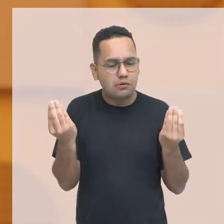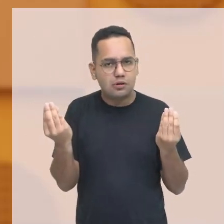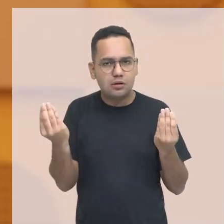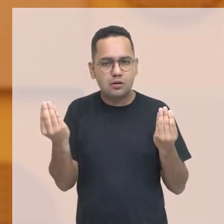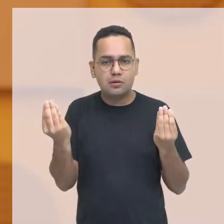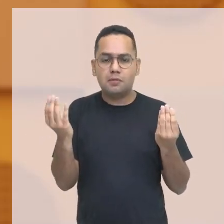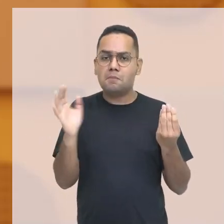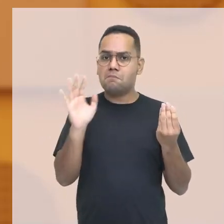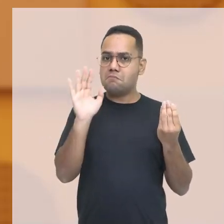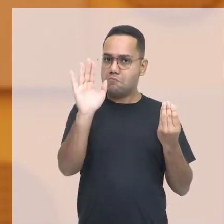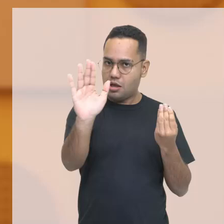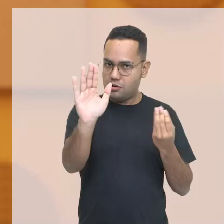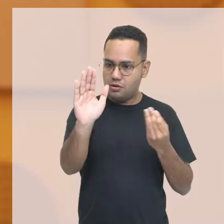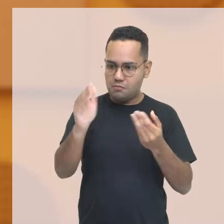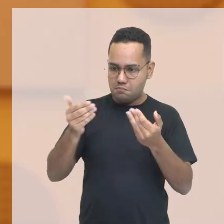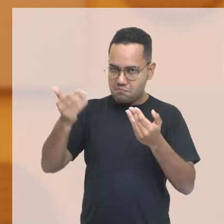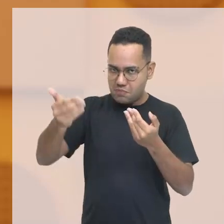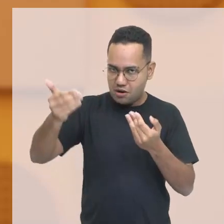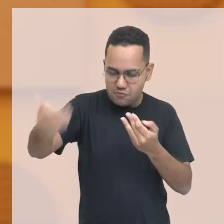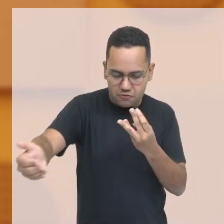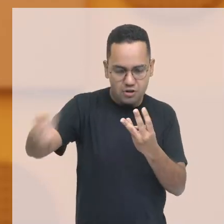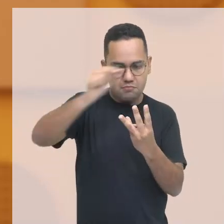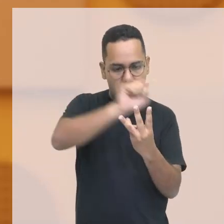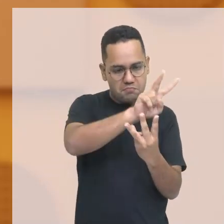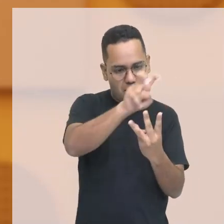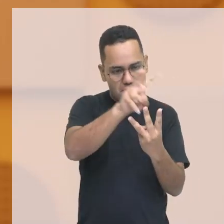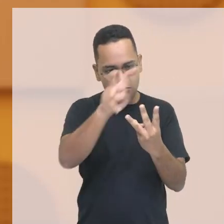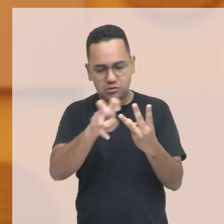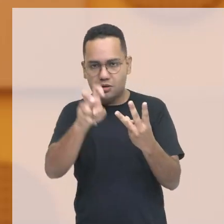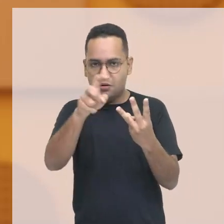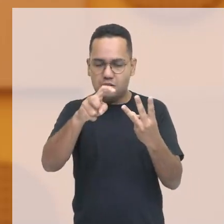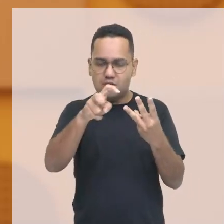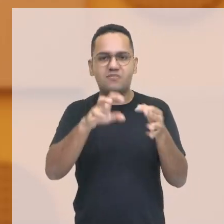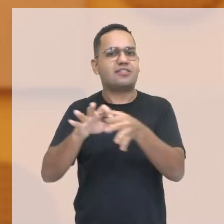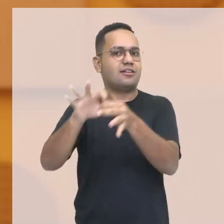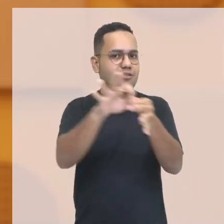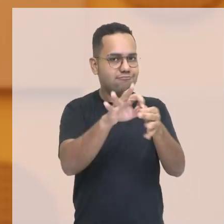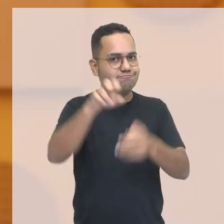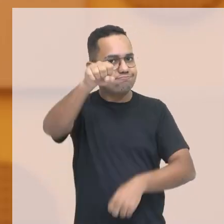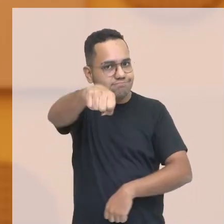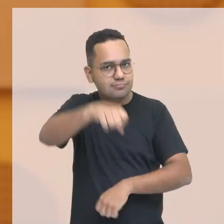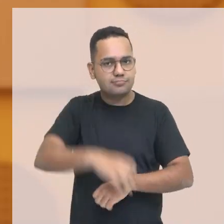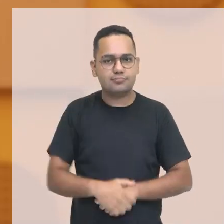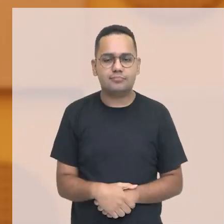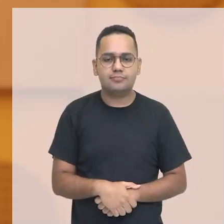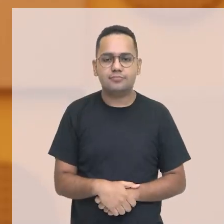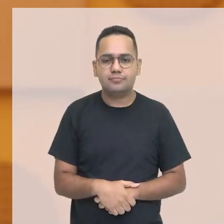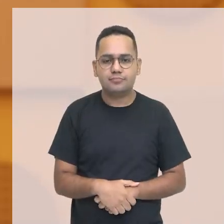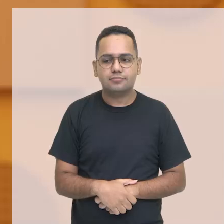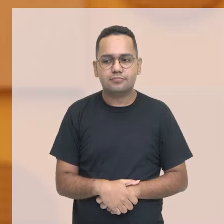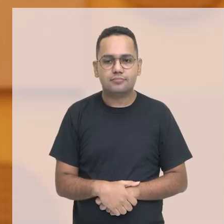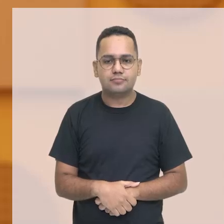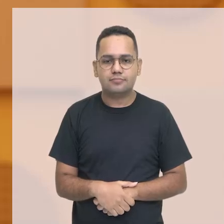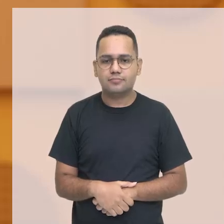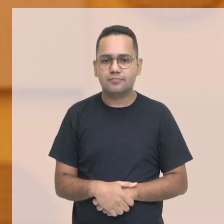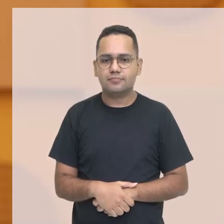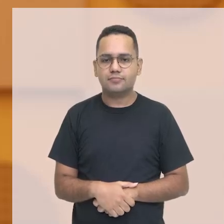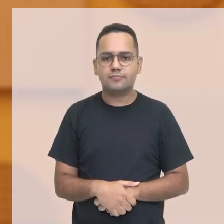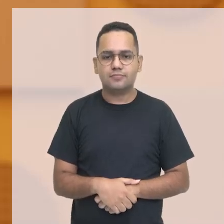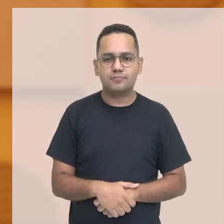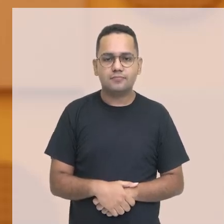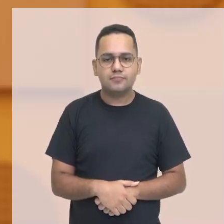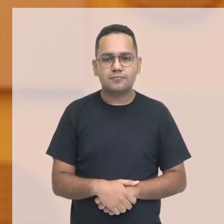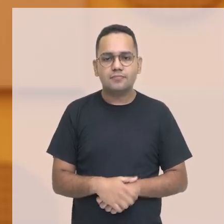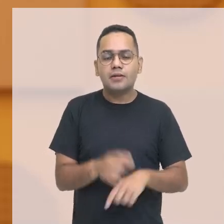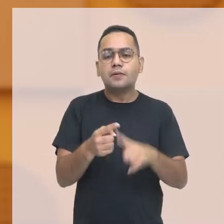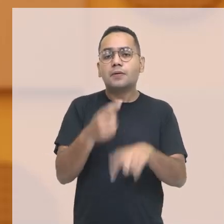gente vai compreender que tem tudo a ver, que as rivalidades entre as potências começam justamente pela necessidade de buscar